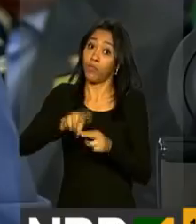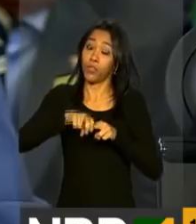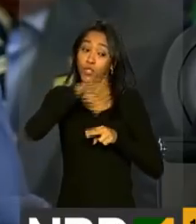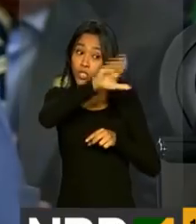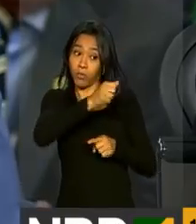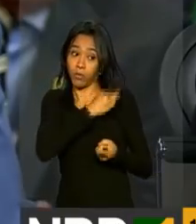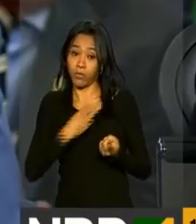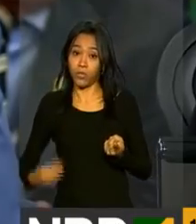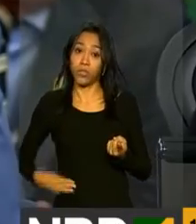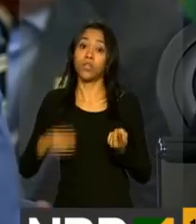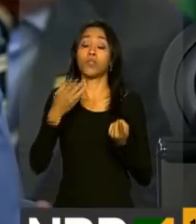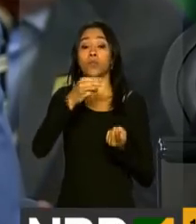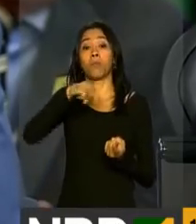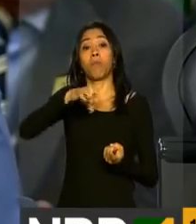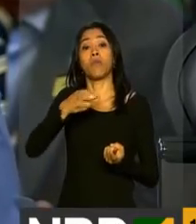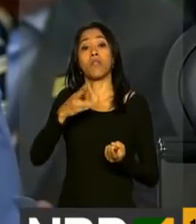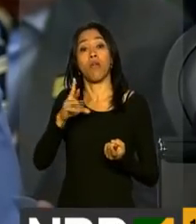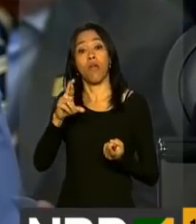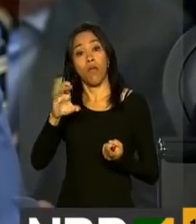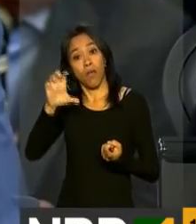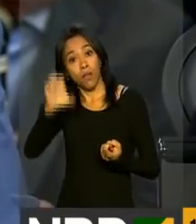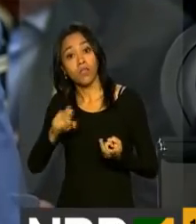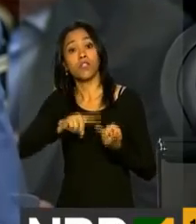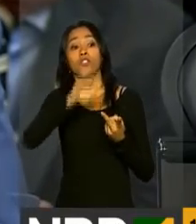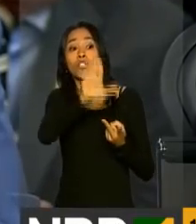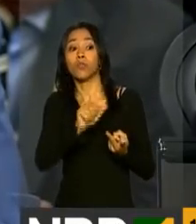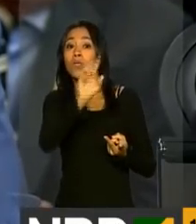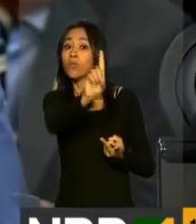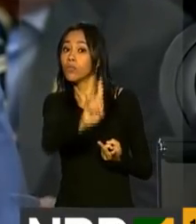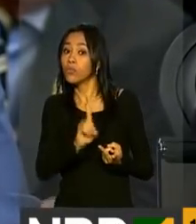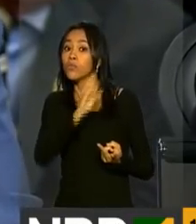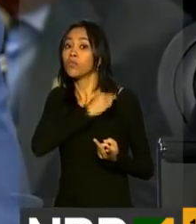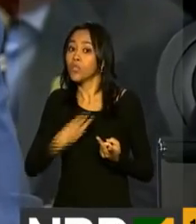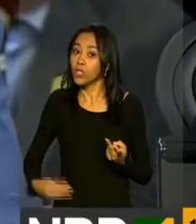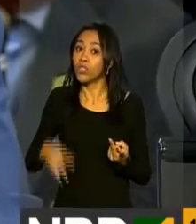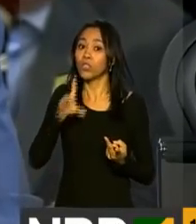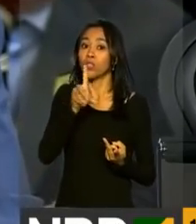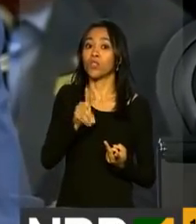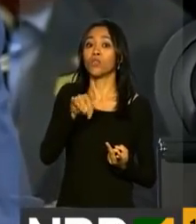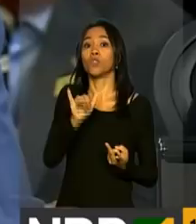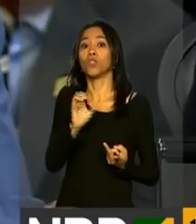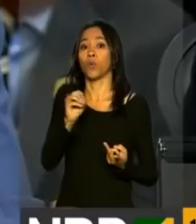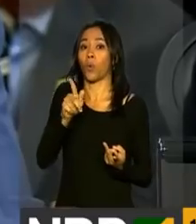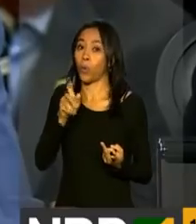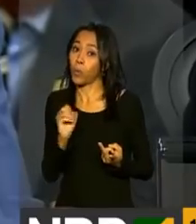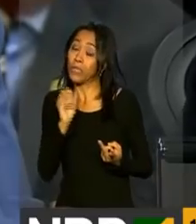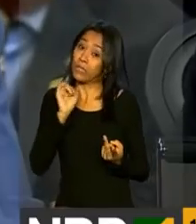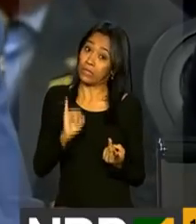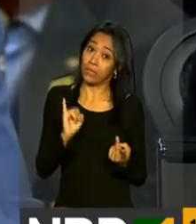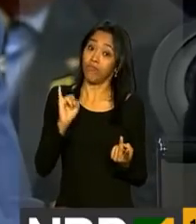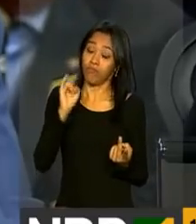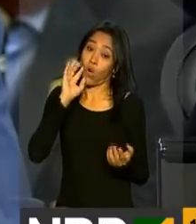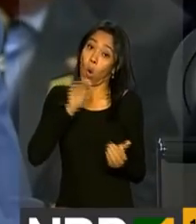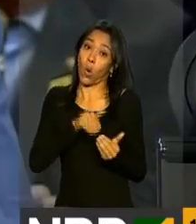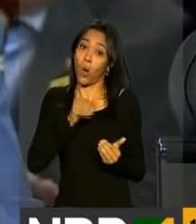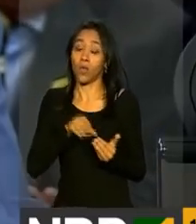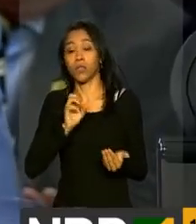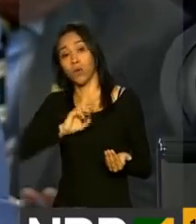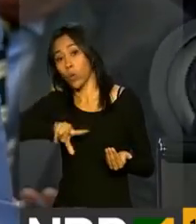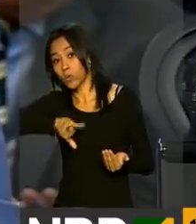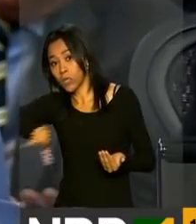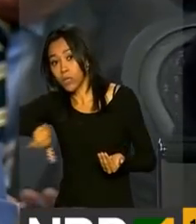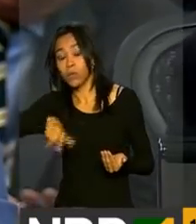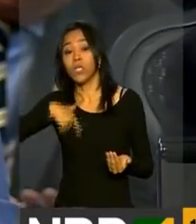merece o ministro jogo para termos essa conversa e apenas para verificar se fechávamos ou não esta matéria chamamos o